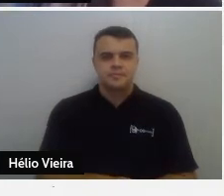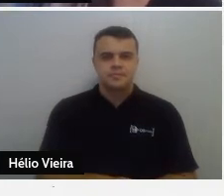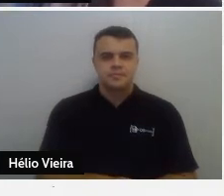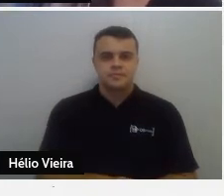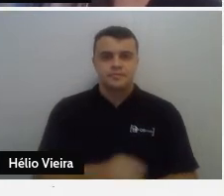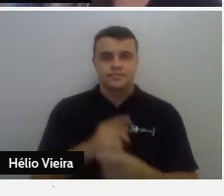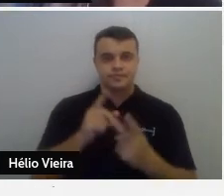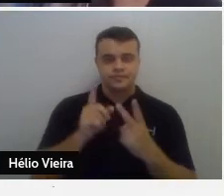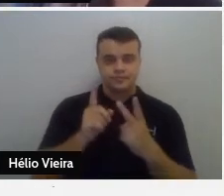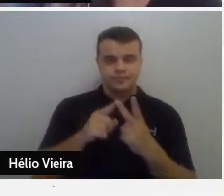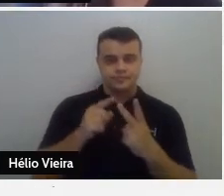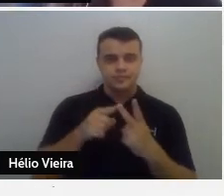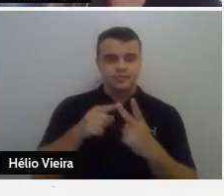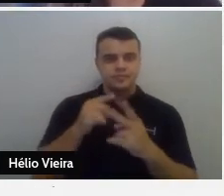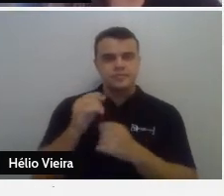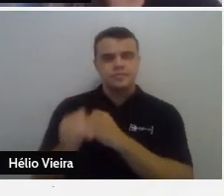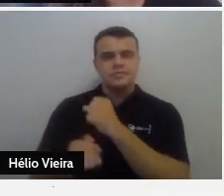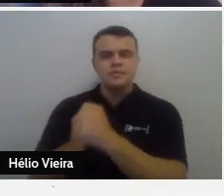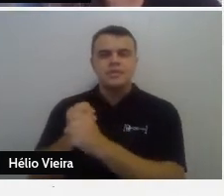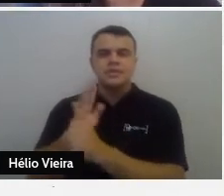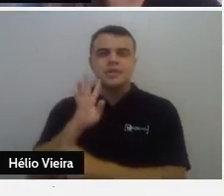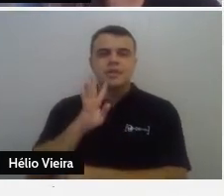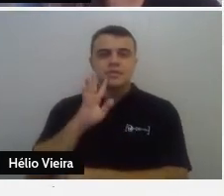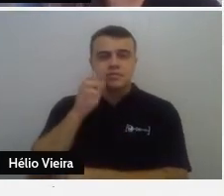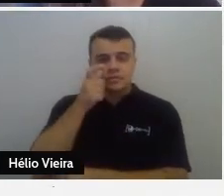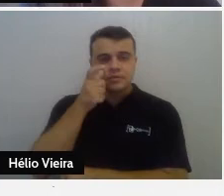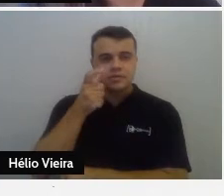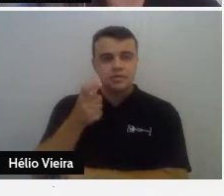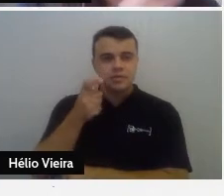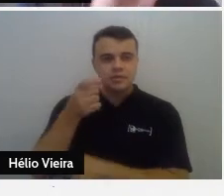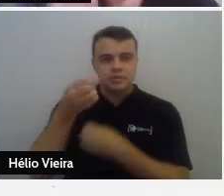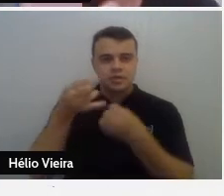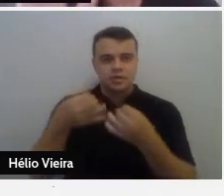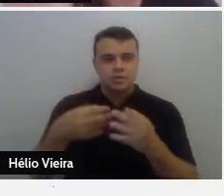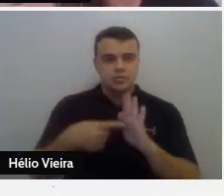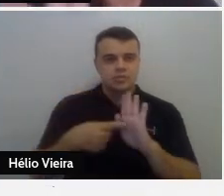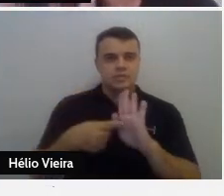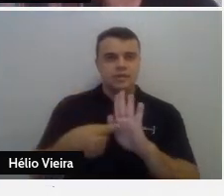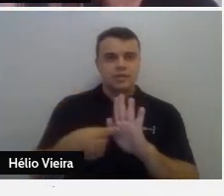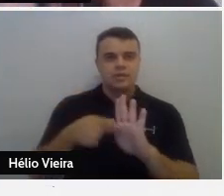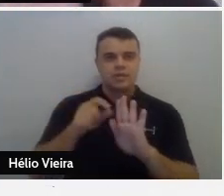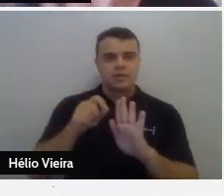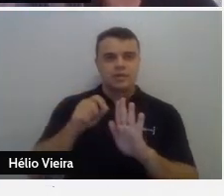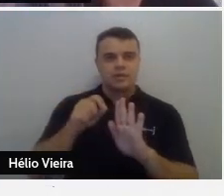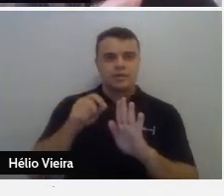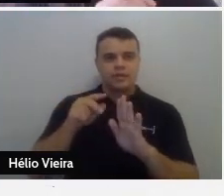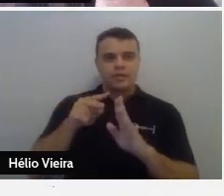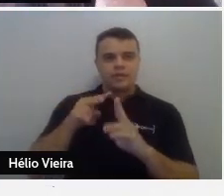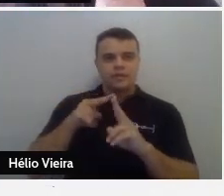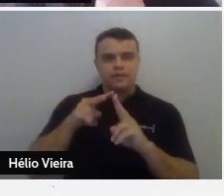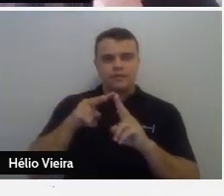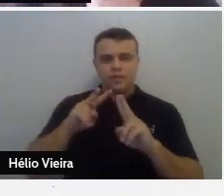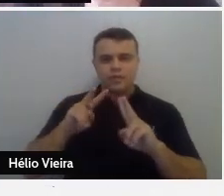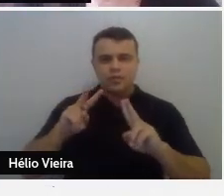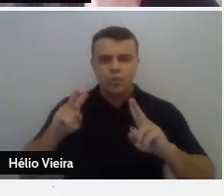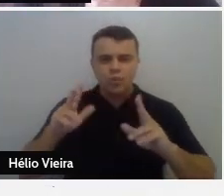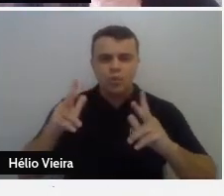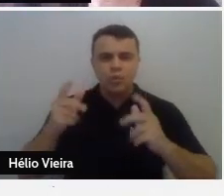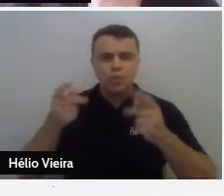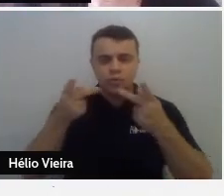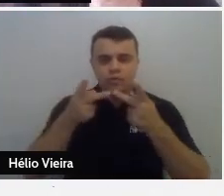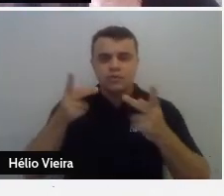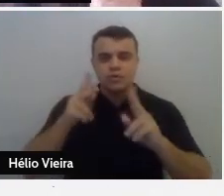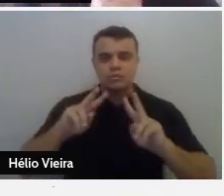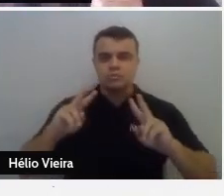Aqui a gente tem um site muito interessante que vai mostrar um pouquinho, vai mostrar o Tour 360 de